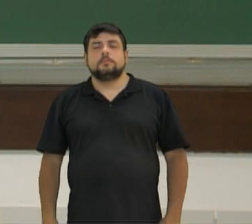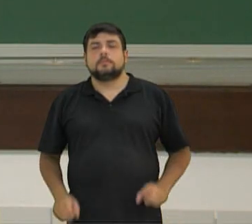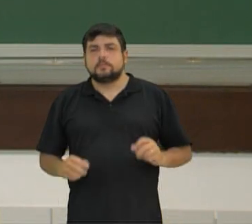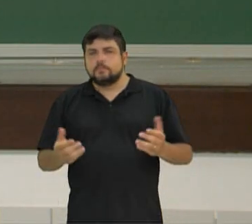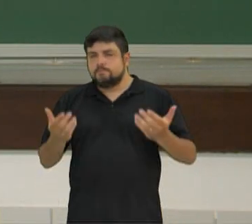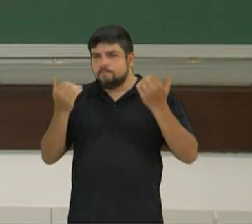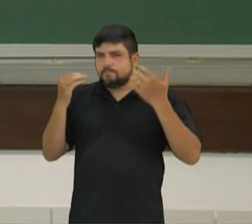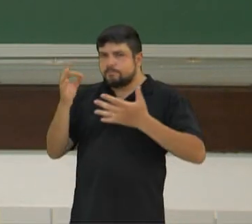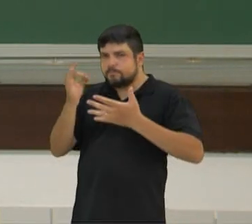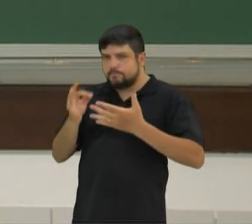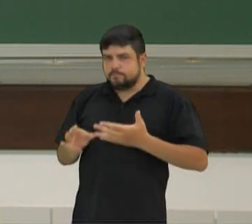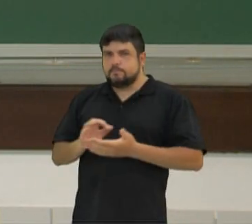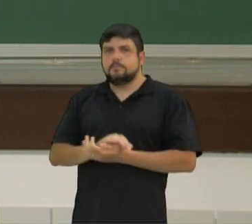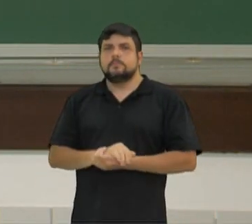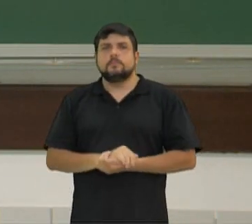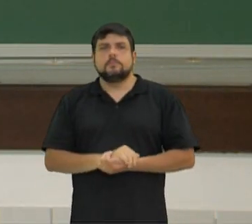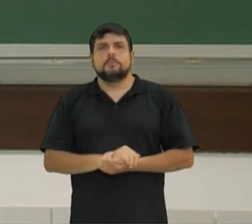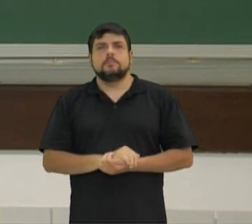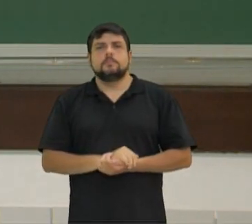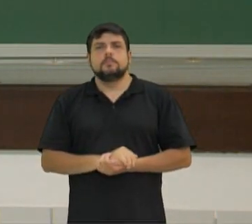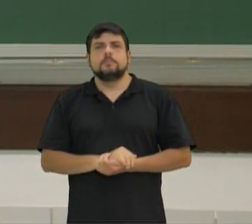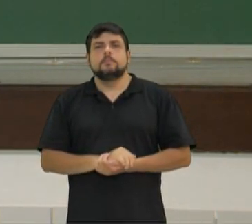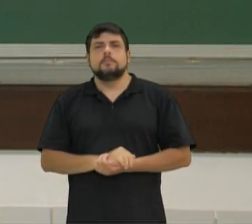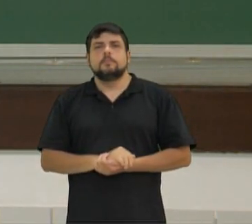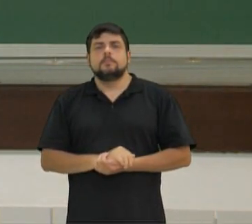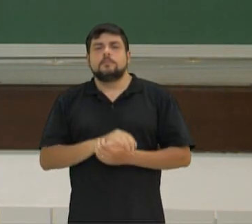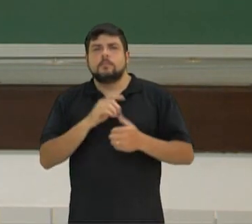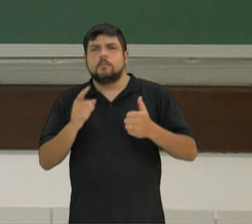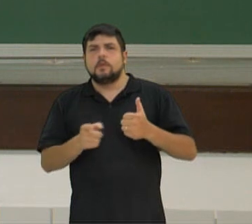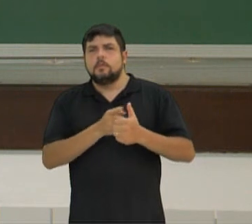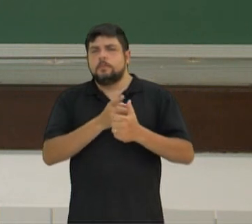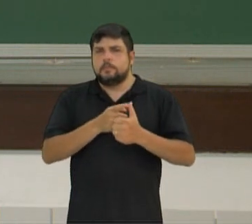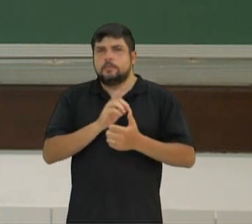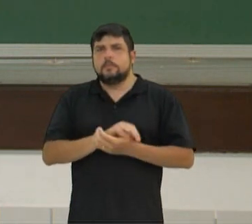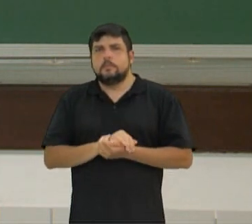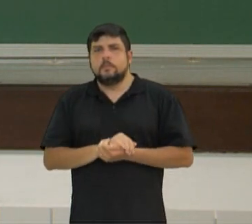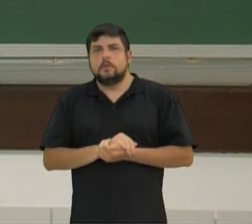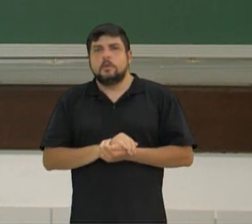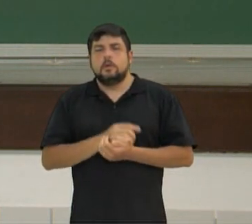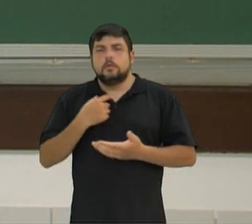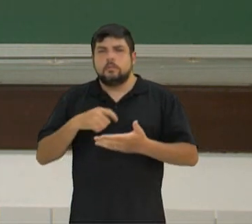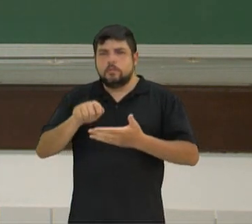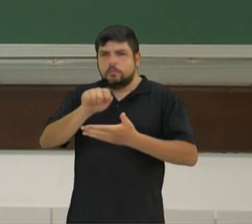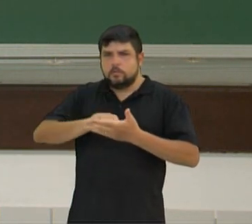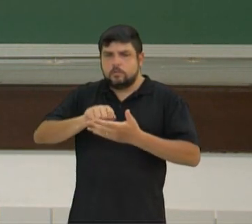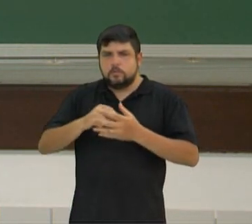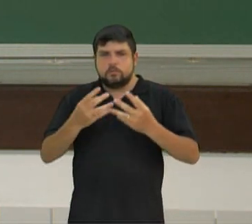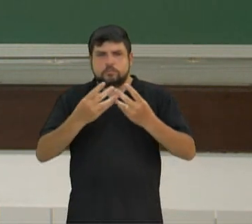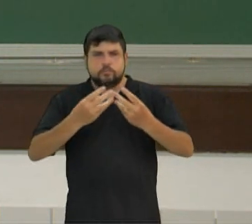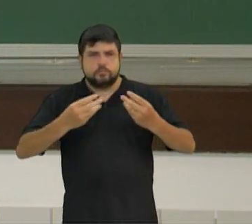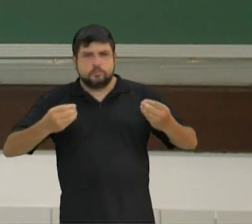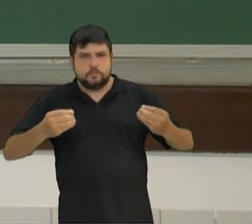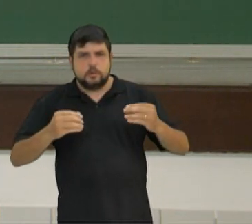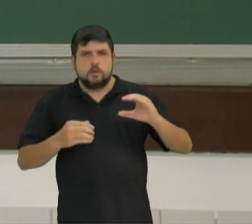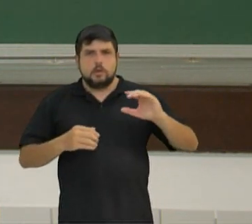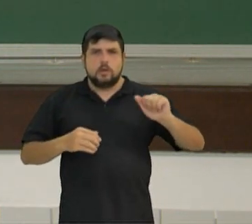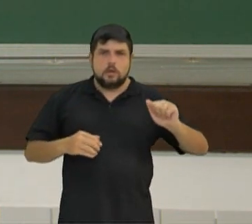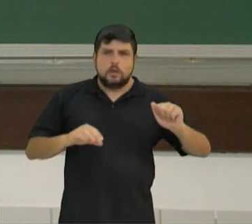Vamos para a correção da atividade? Olha só, primeiro passo, então, a gente vai escrever a dissociação do CaCl2.